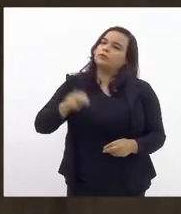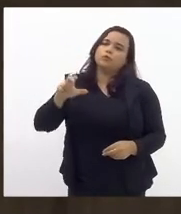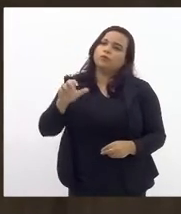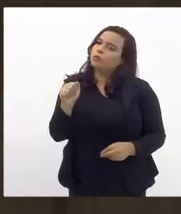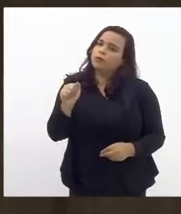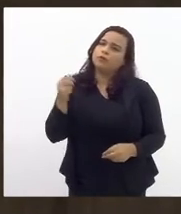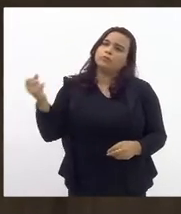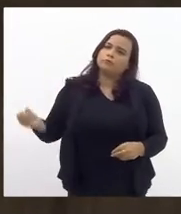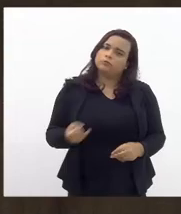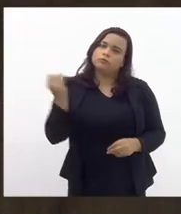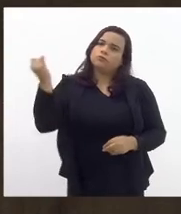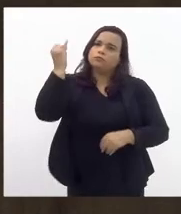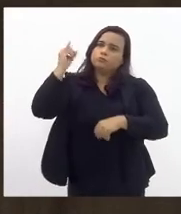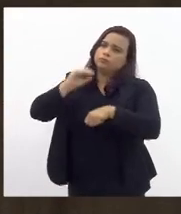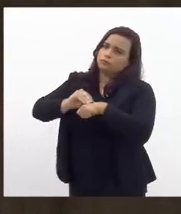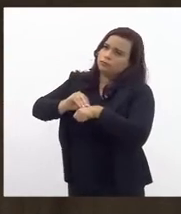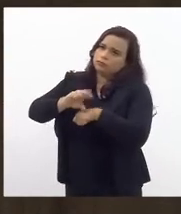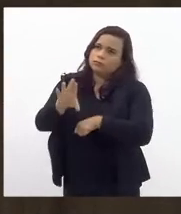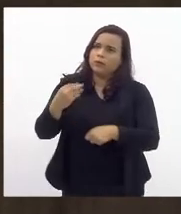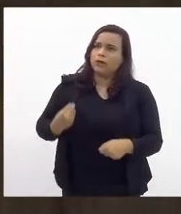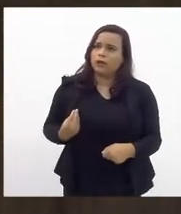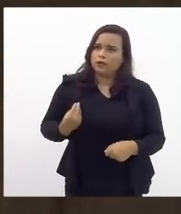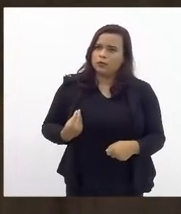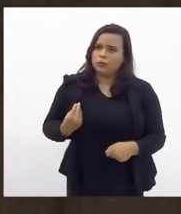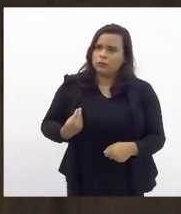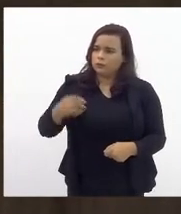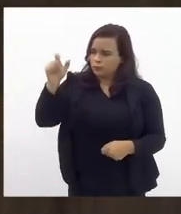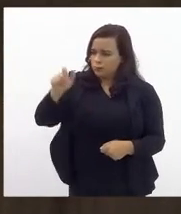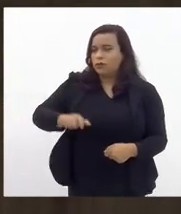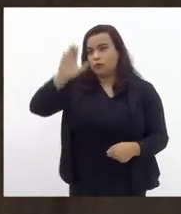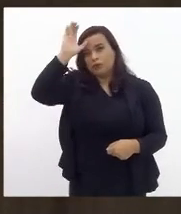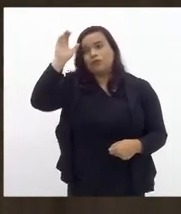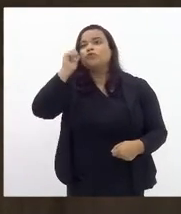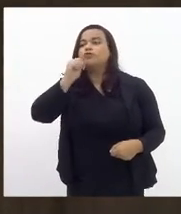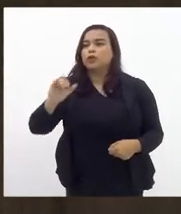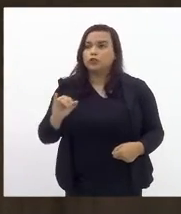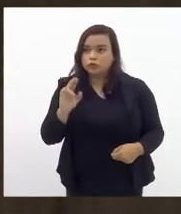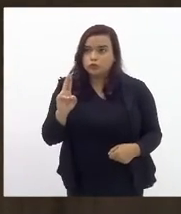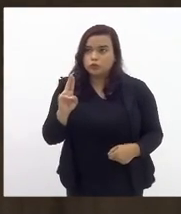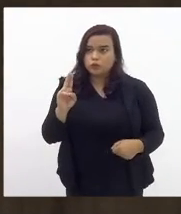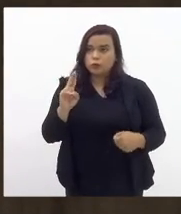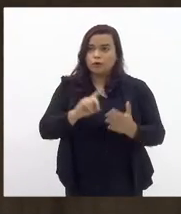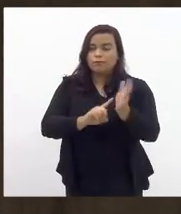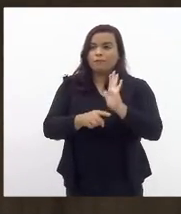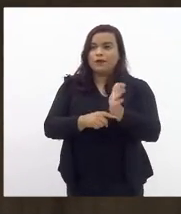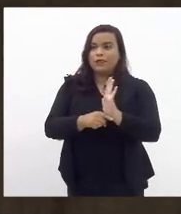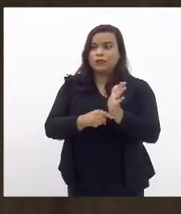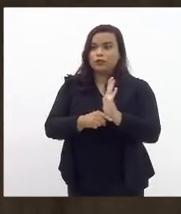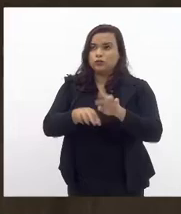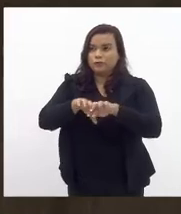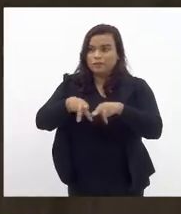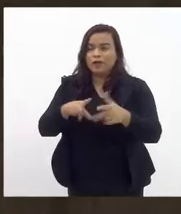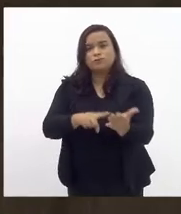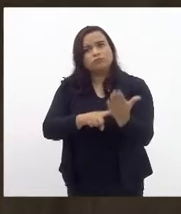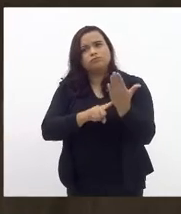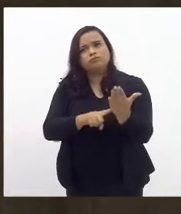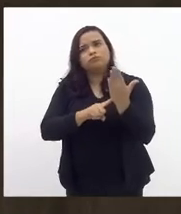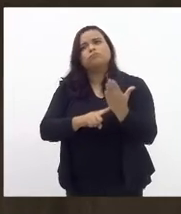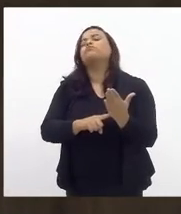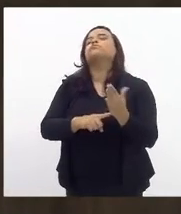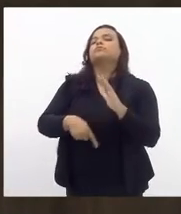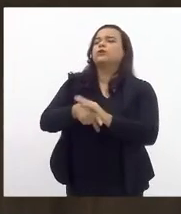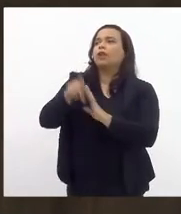muito importante a atuação de Vossa Excelência, que passou os vídeos daquela Casa